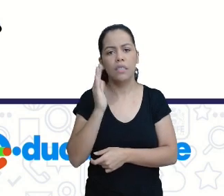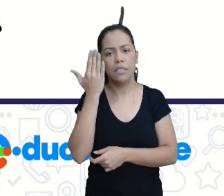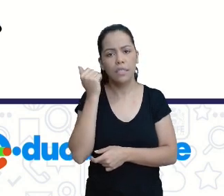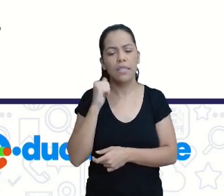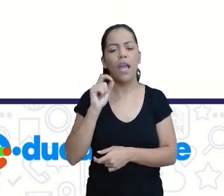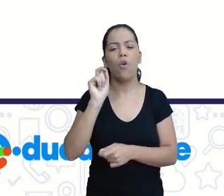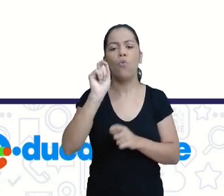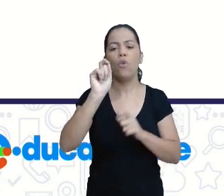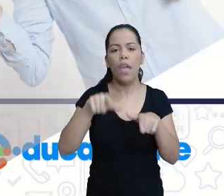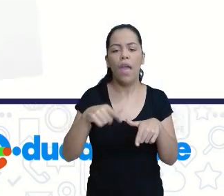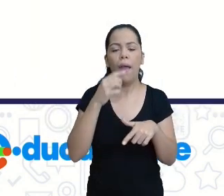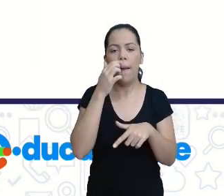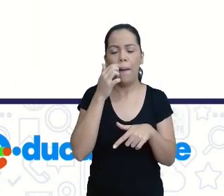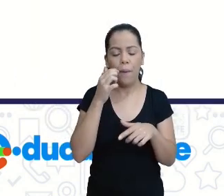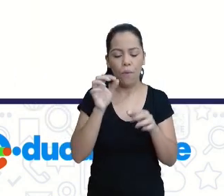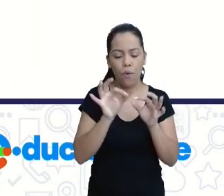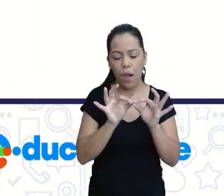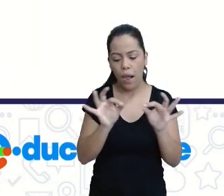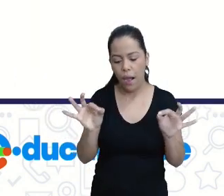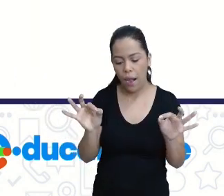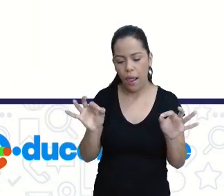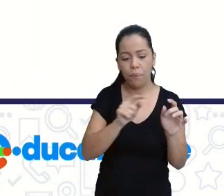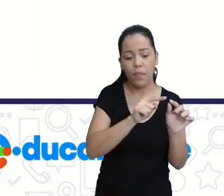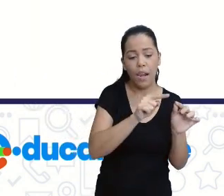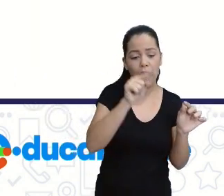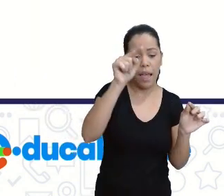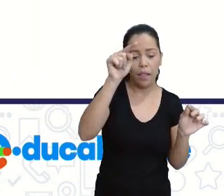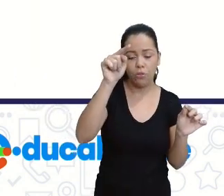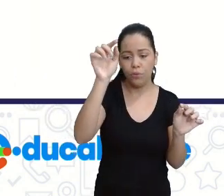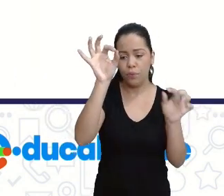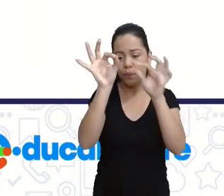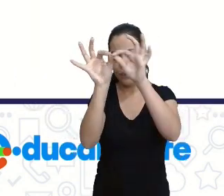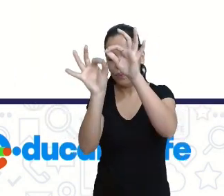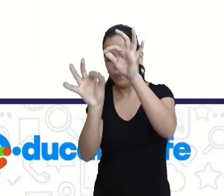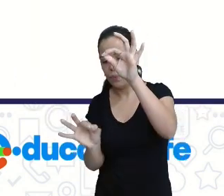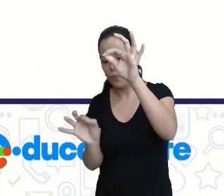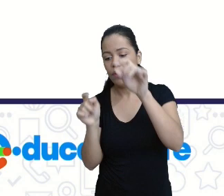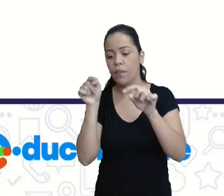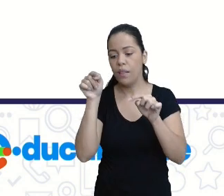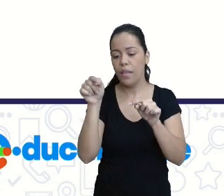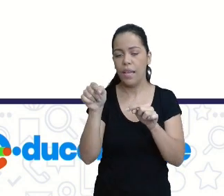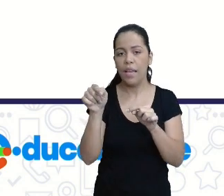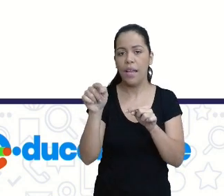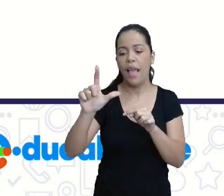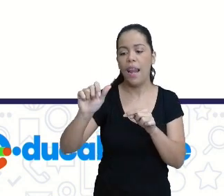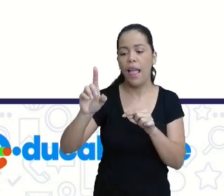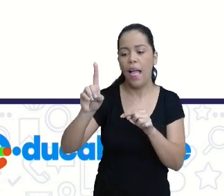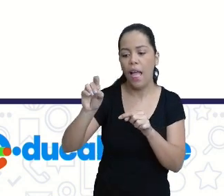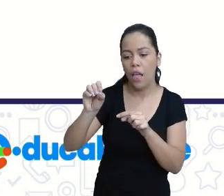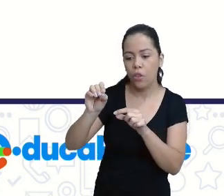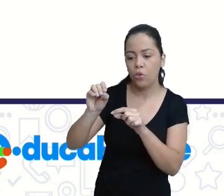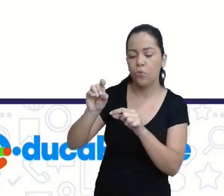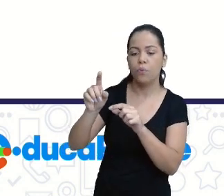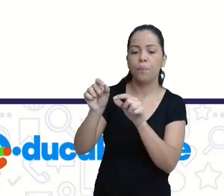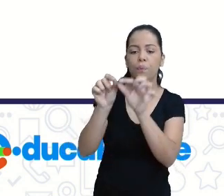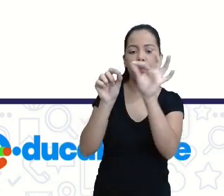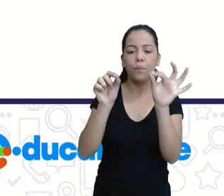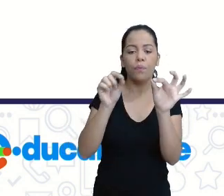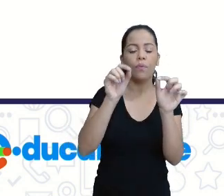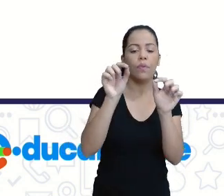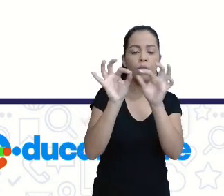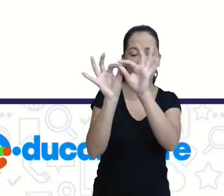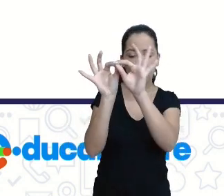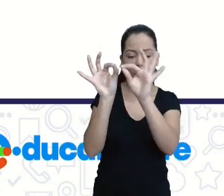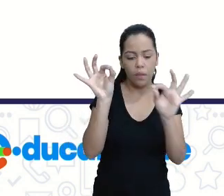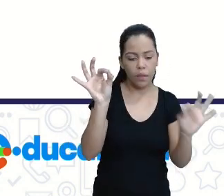altura, mas na hora que eu vou falar dessa projeção, o que seria essa projeção? Por que o nome é dado projeção, tá certo? Então